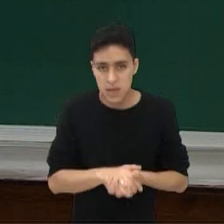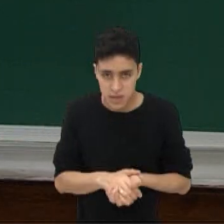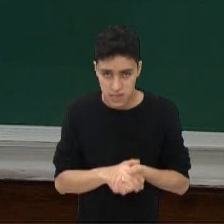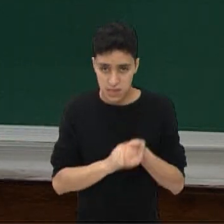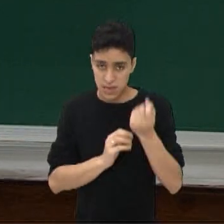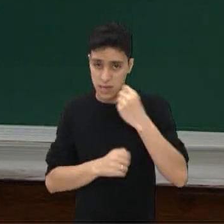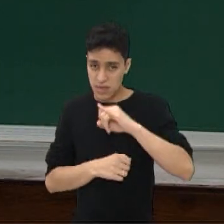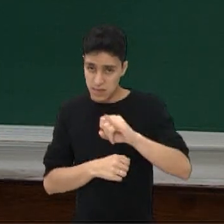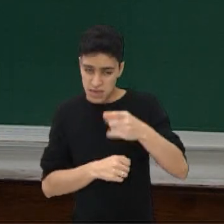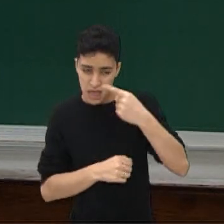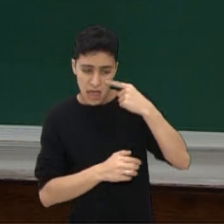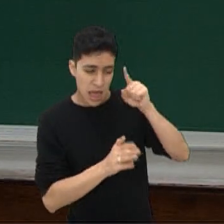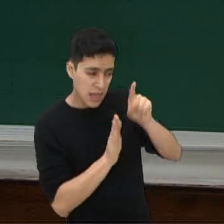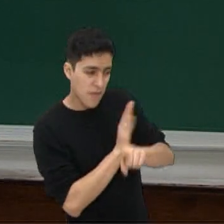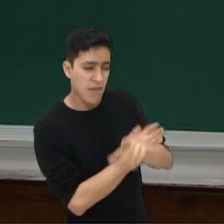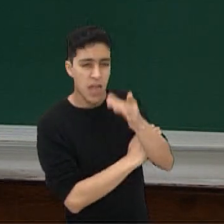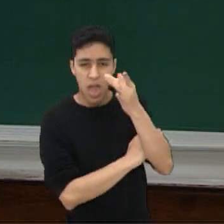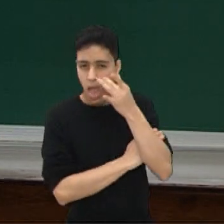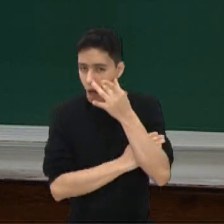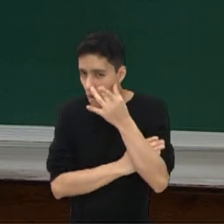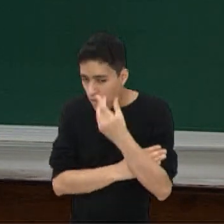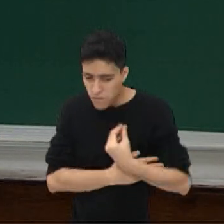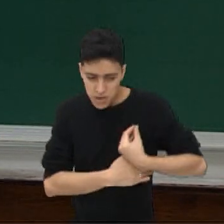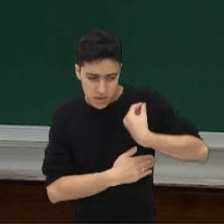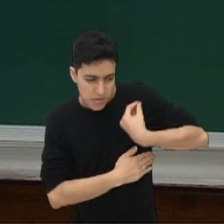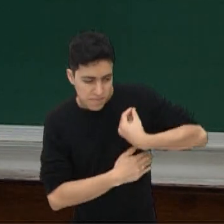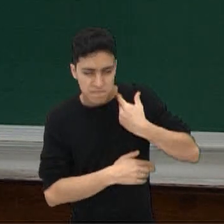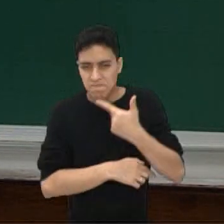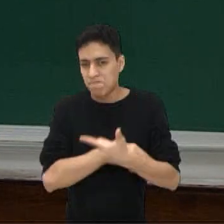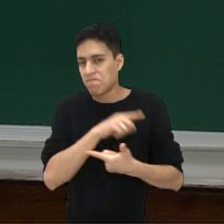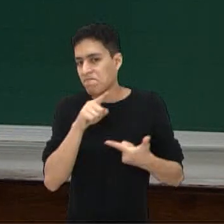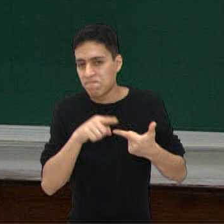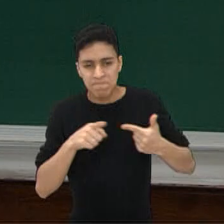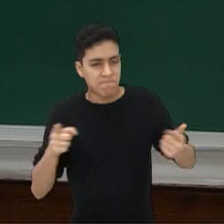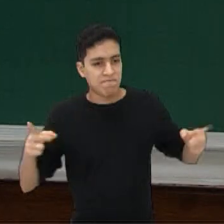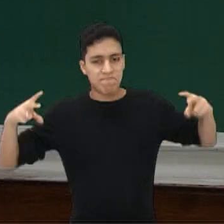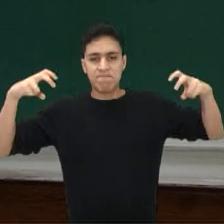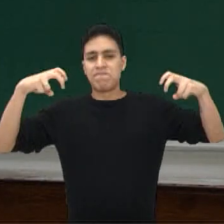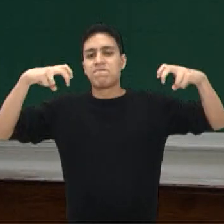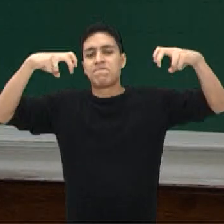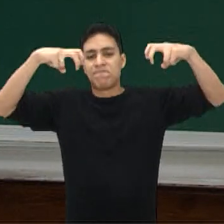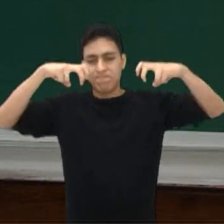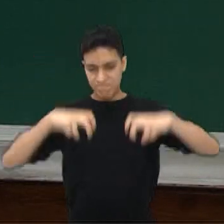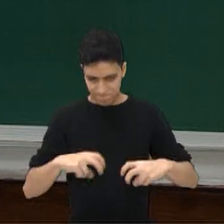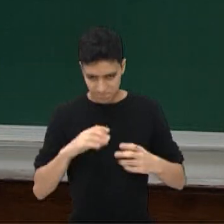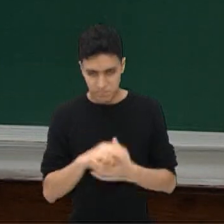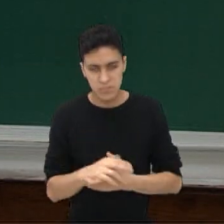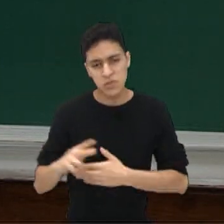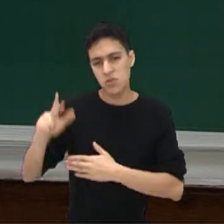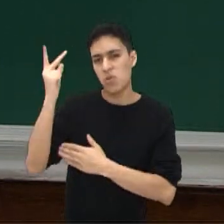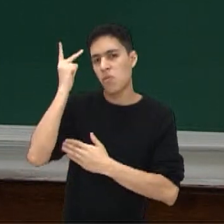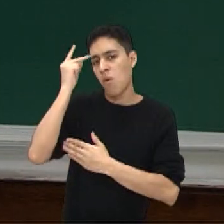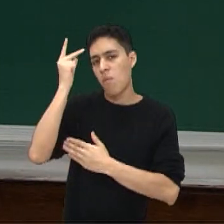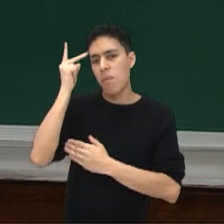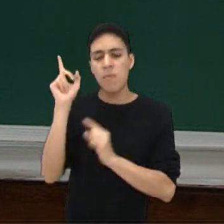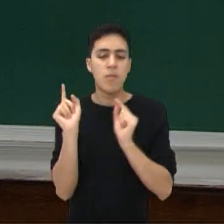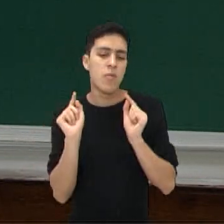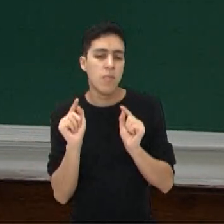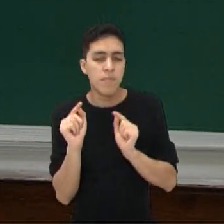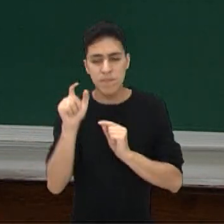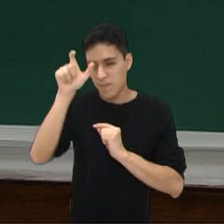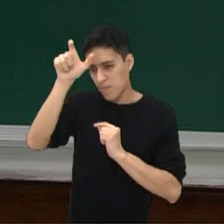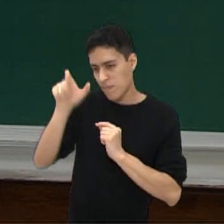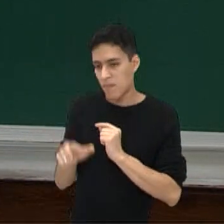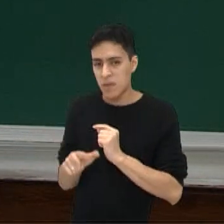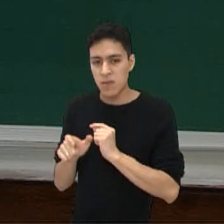for feita, ao vivo, por exemplo, se ela for feita presencialmente, né? Normalmente, até o